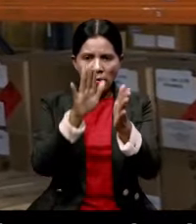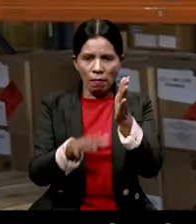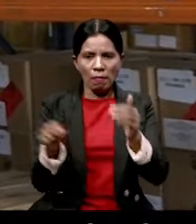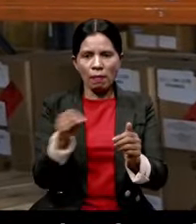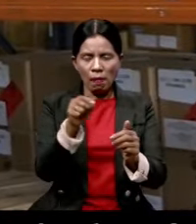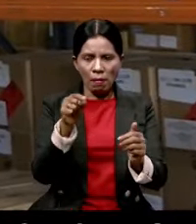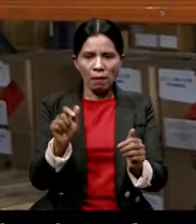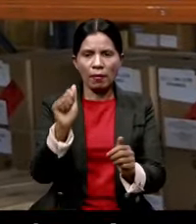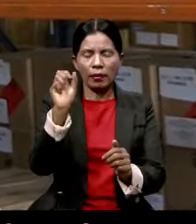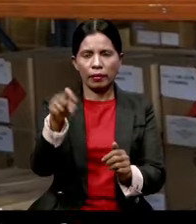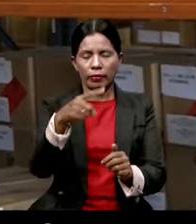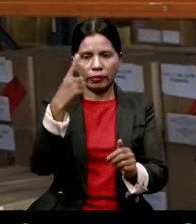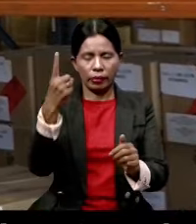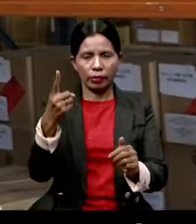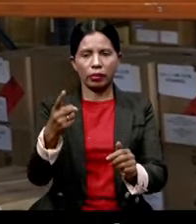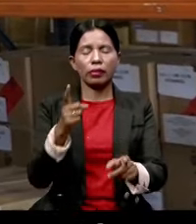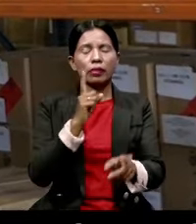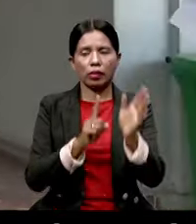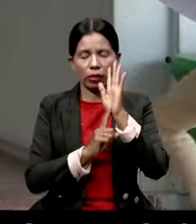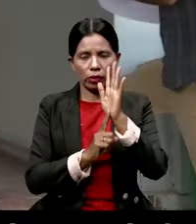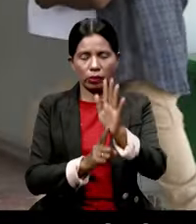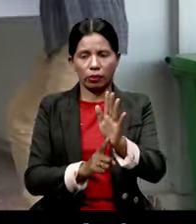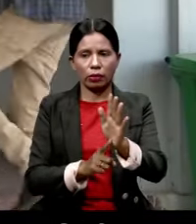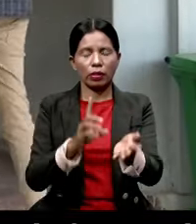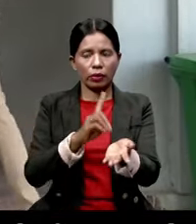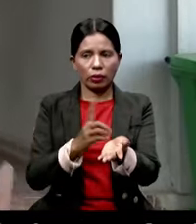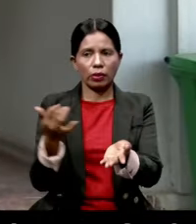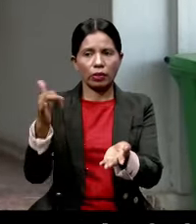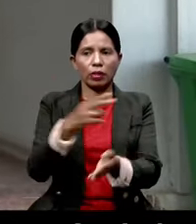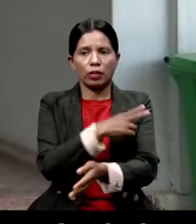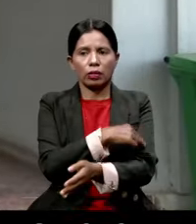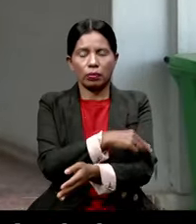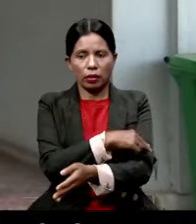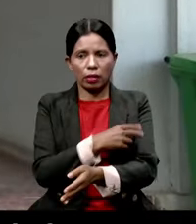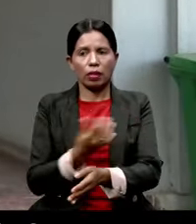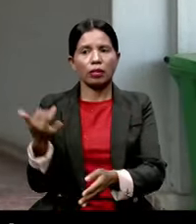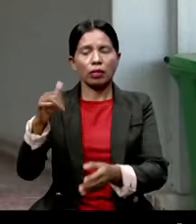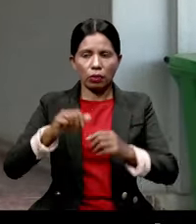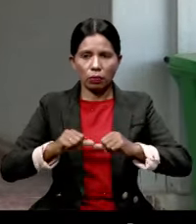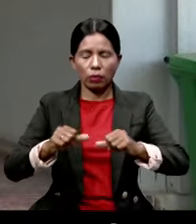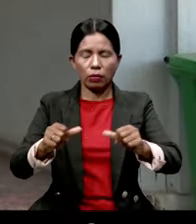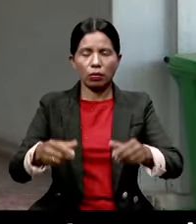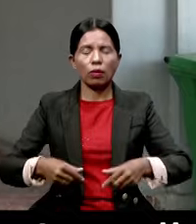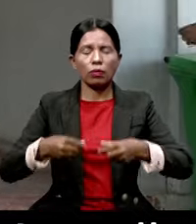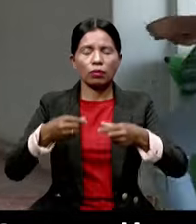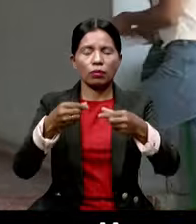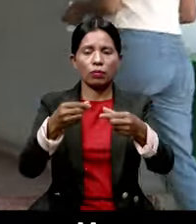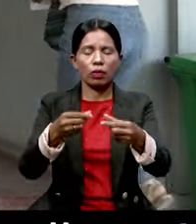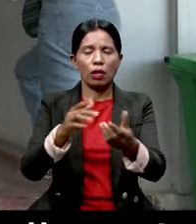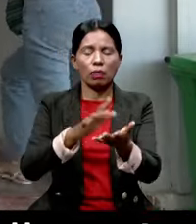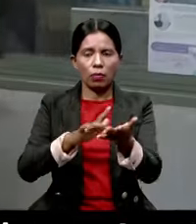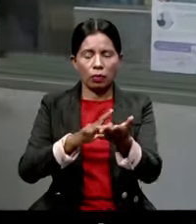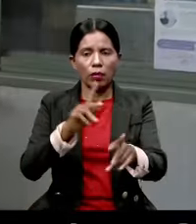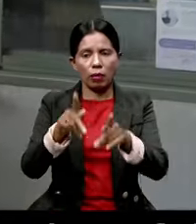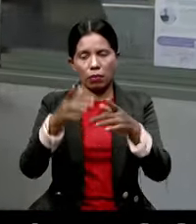porcento sanulo resinida, realidade hatudo pessoal saúde e a facilidade saúde sira, continua passa receita ba paciente sira, hodi